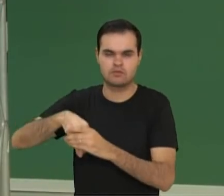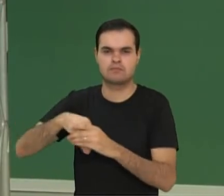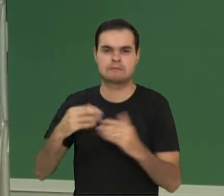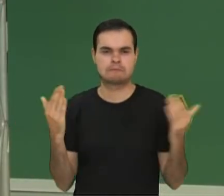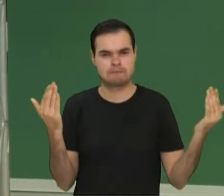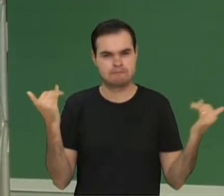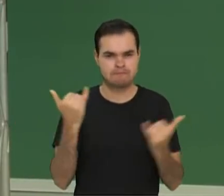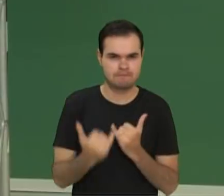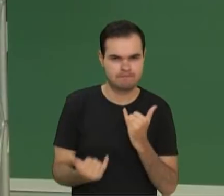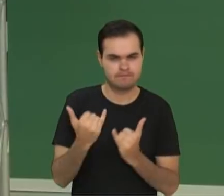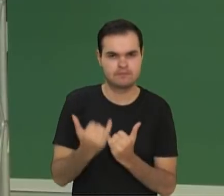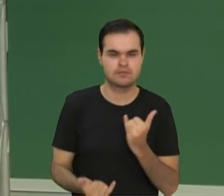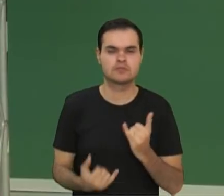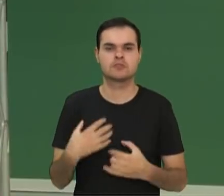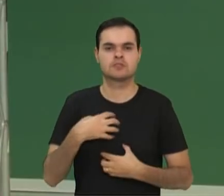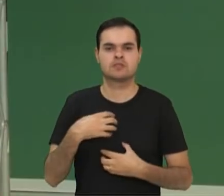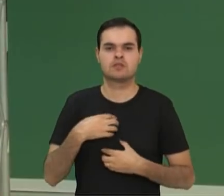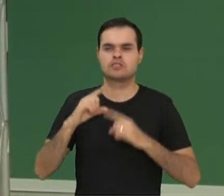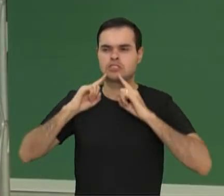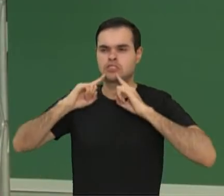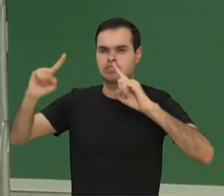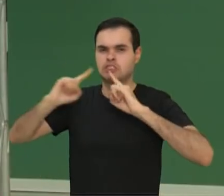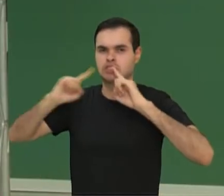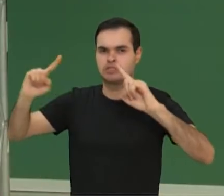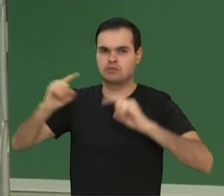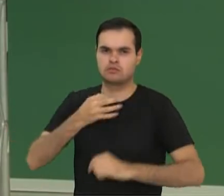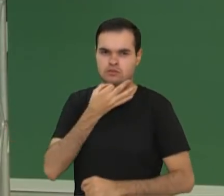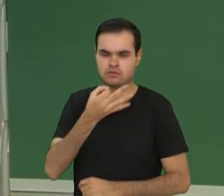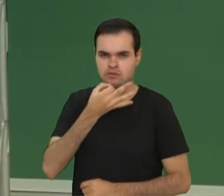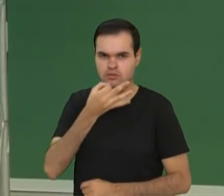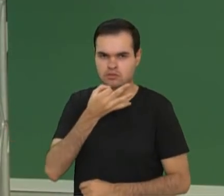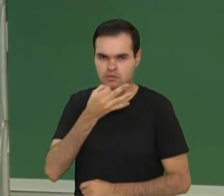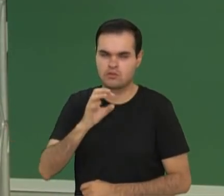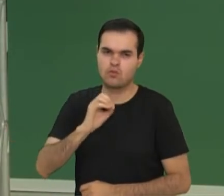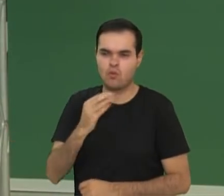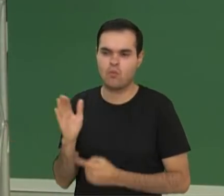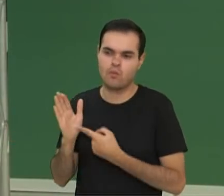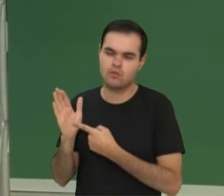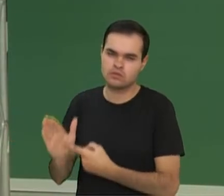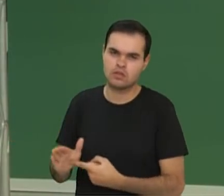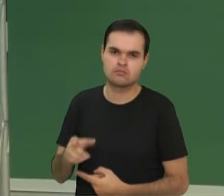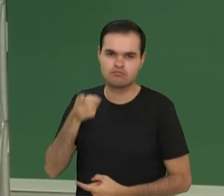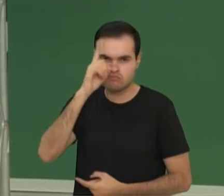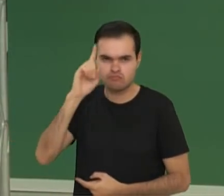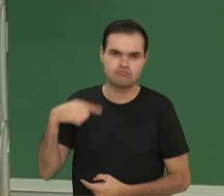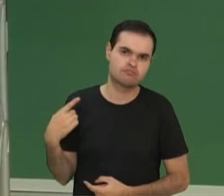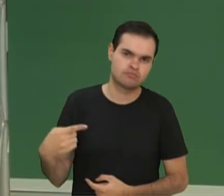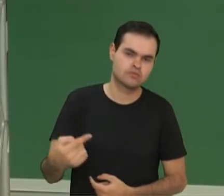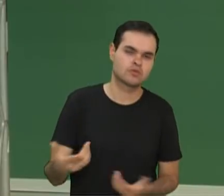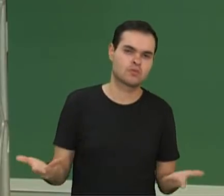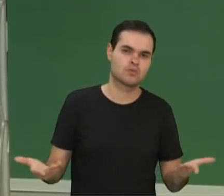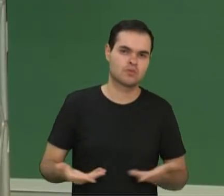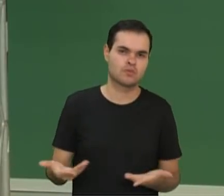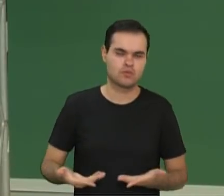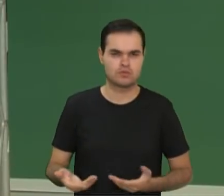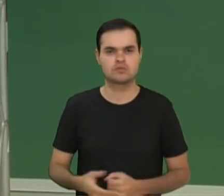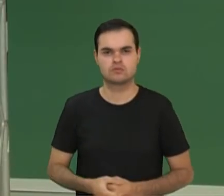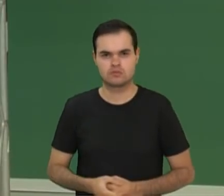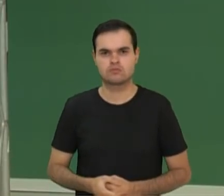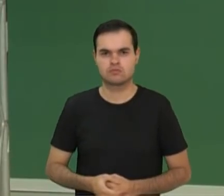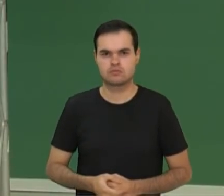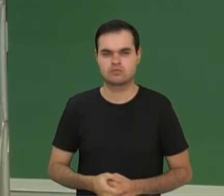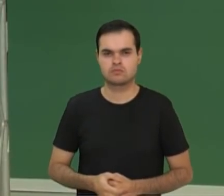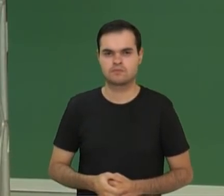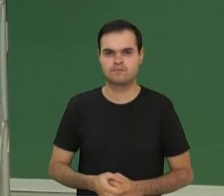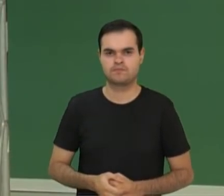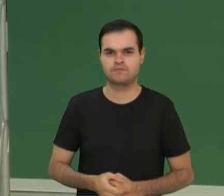nessas telas. É uma forma de criticar a situação ou de representar o nosso dia a dia de hoje, o que é contemporâneo